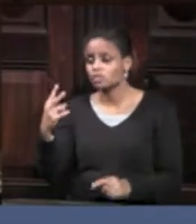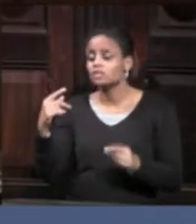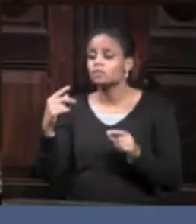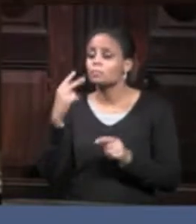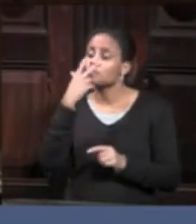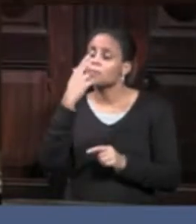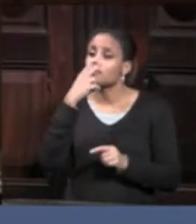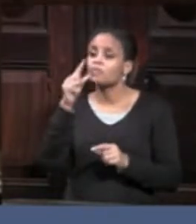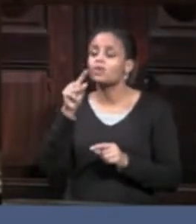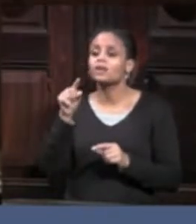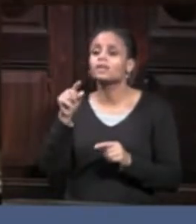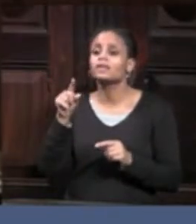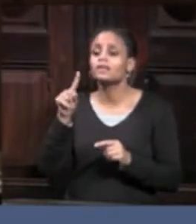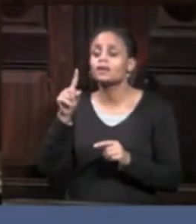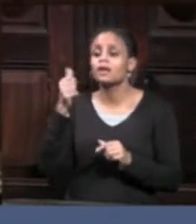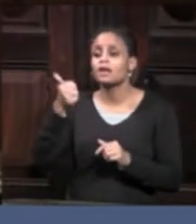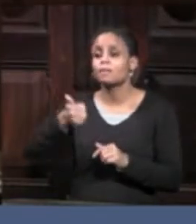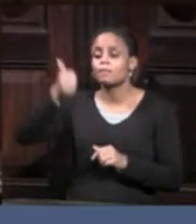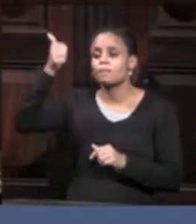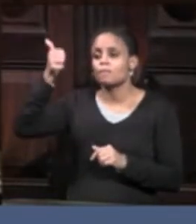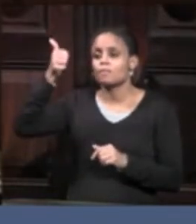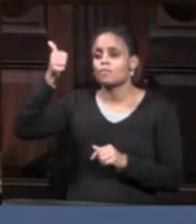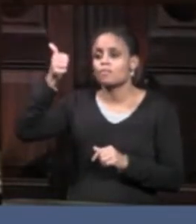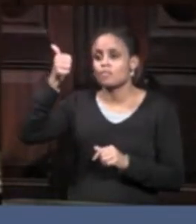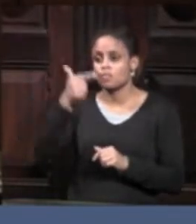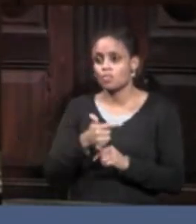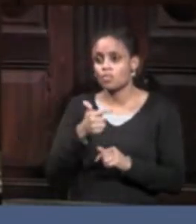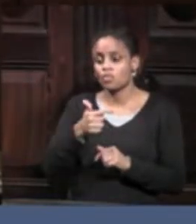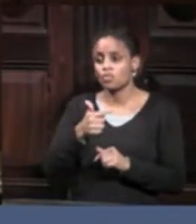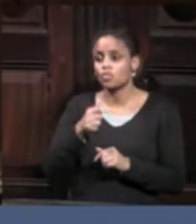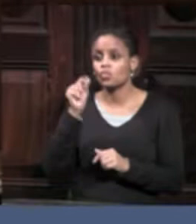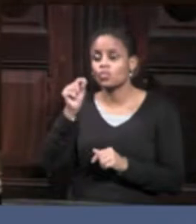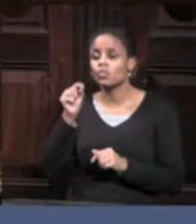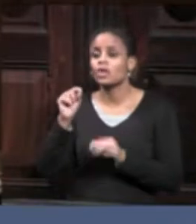uma reflexão um pouco mais profunda.